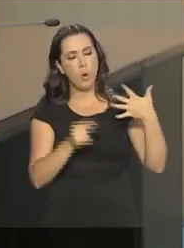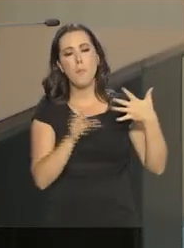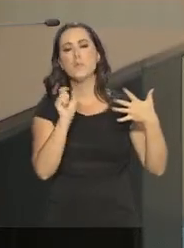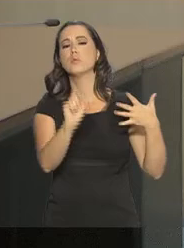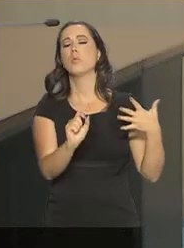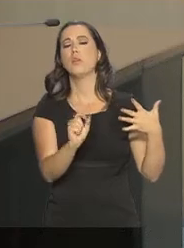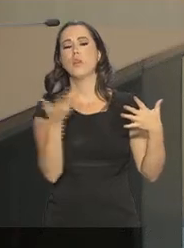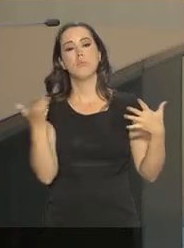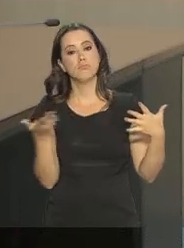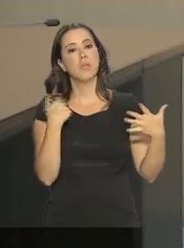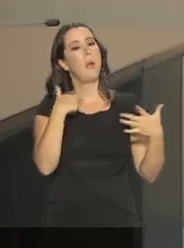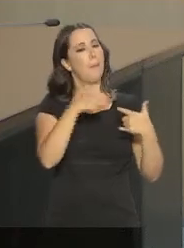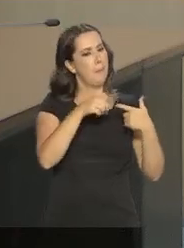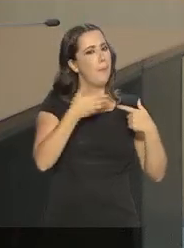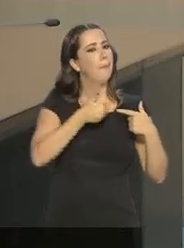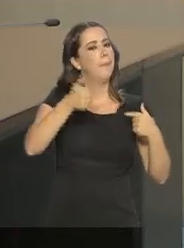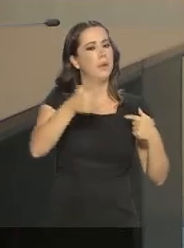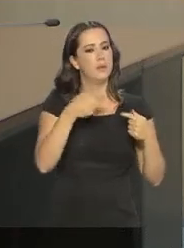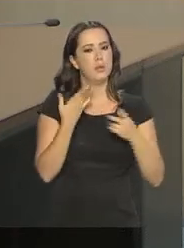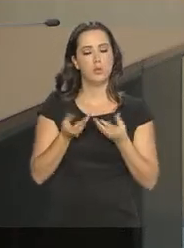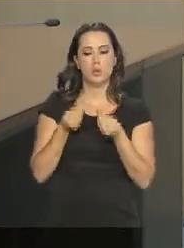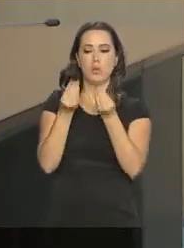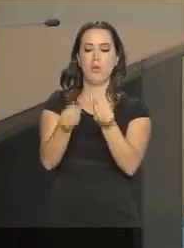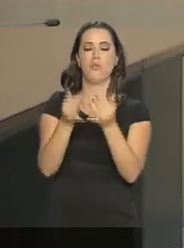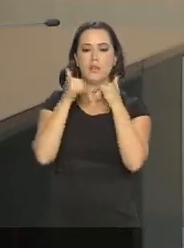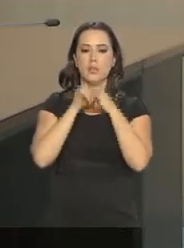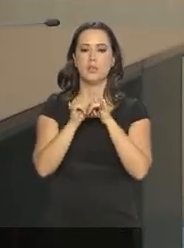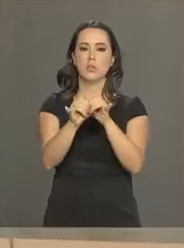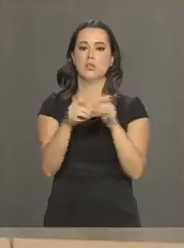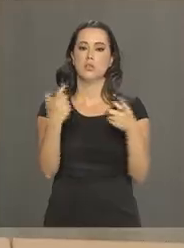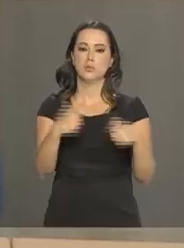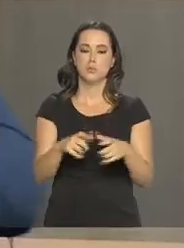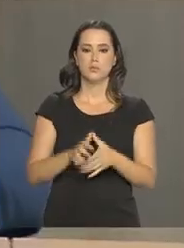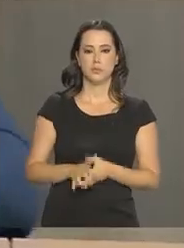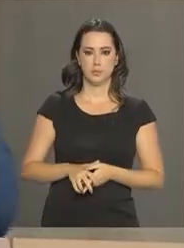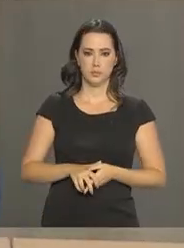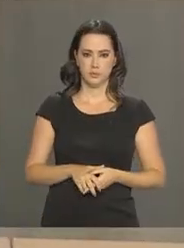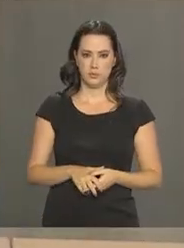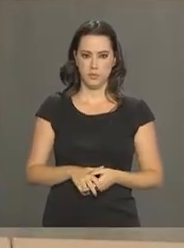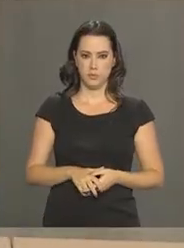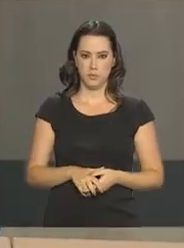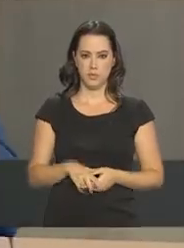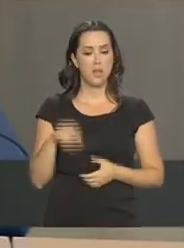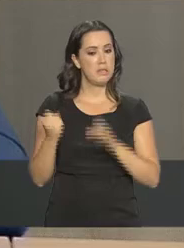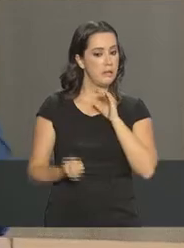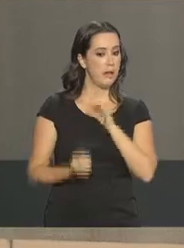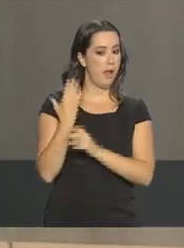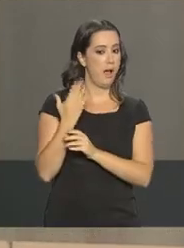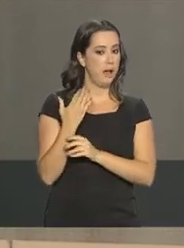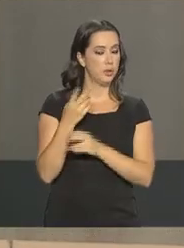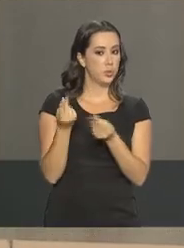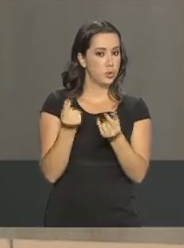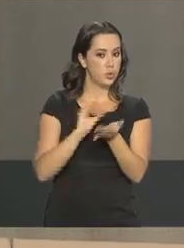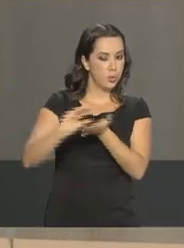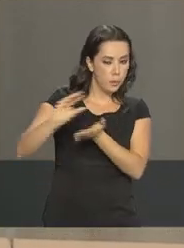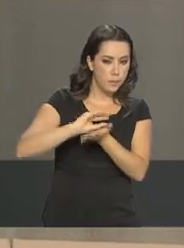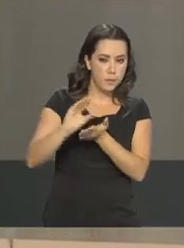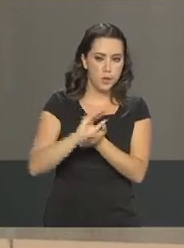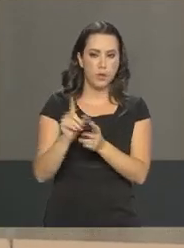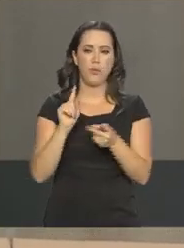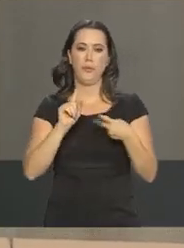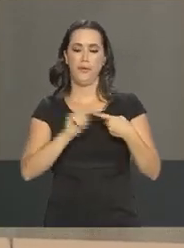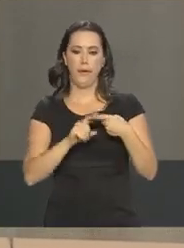venda está a melhoria na qualidade da prestação dos serviços na região está sendo gerado investimento investimento gera